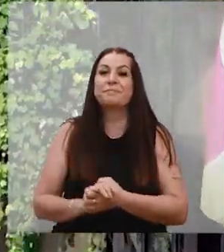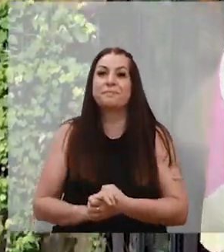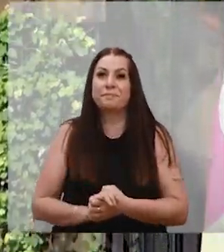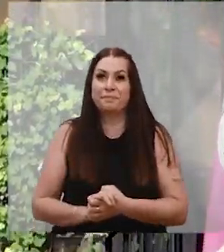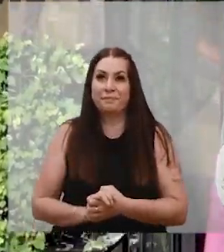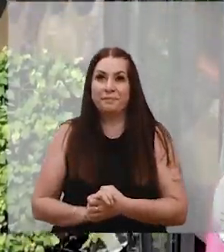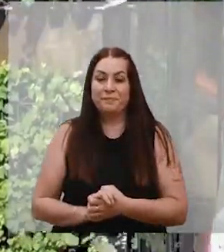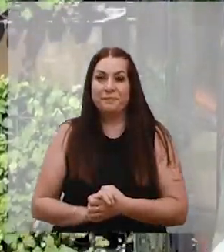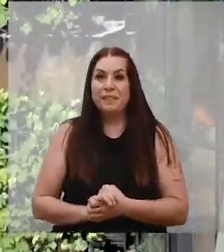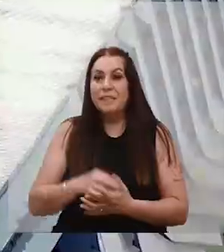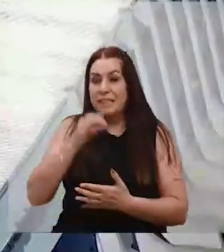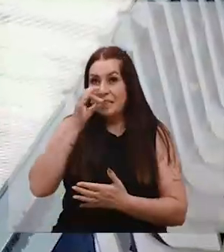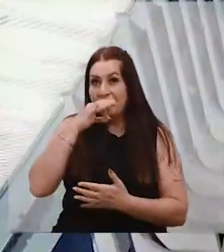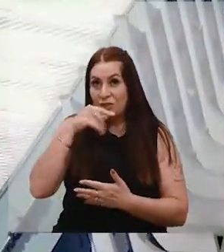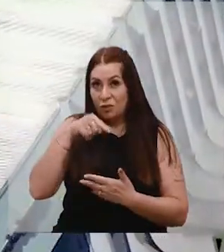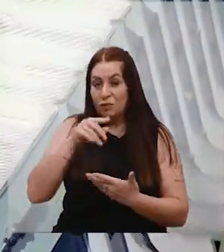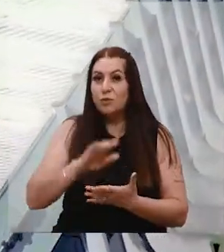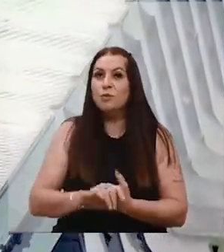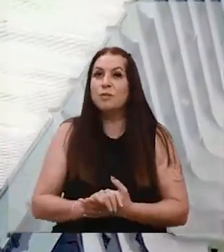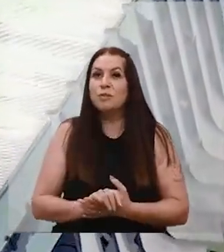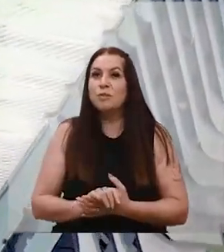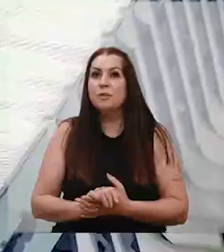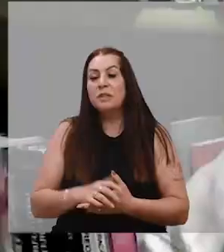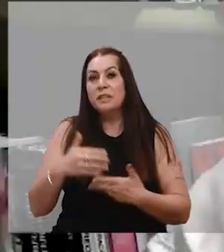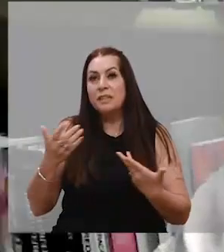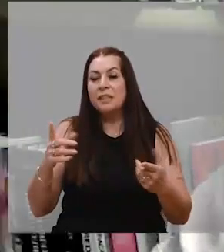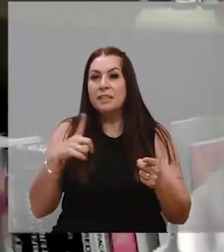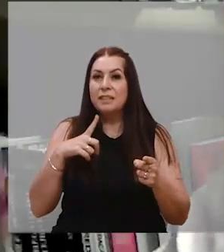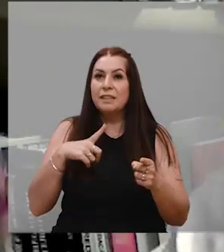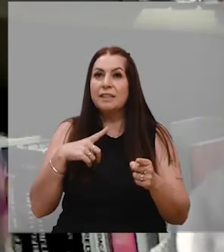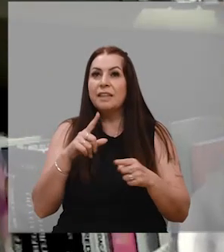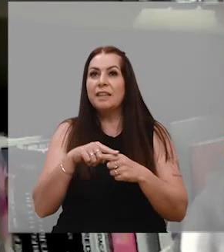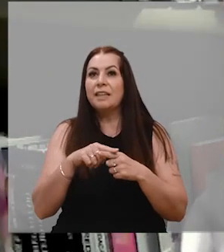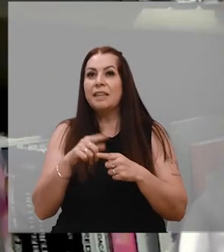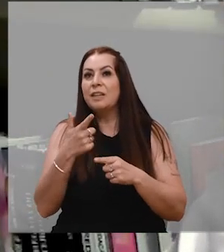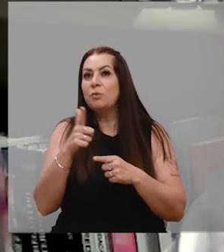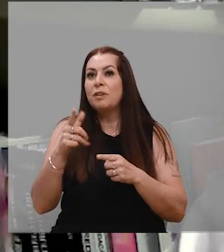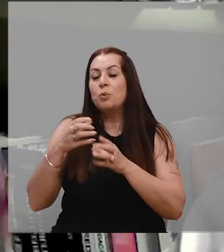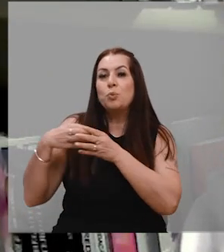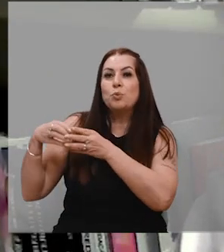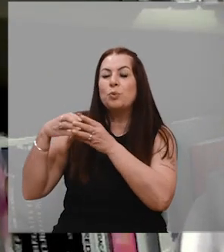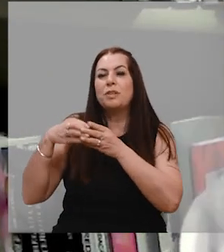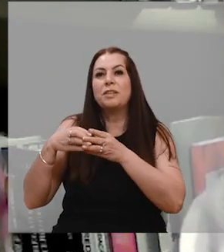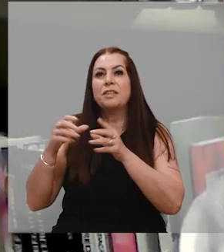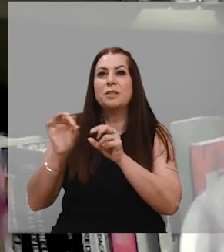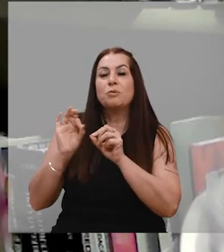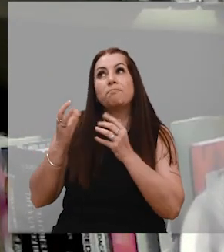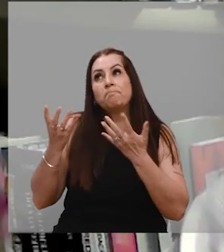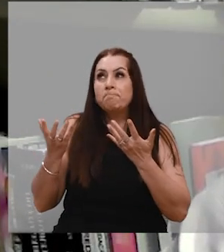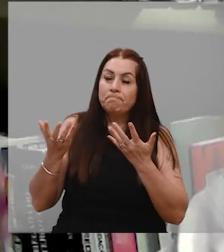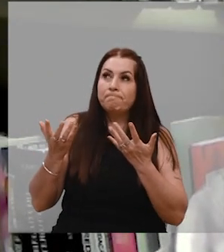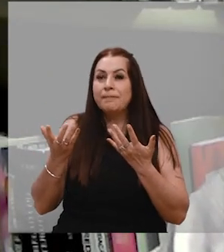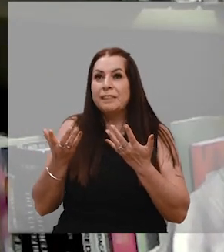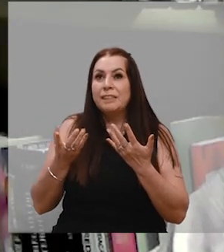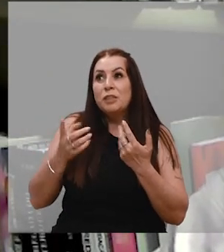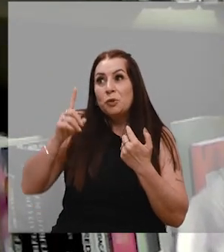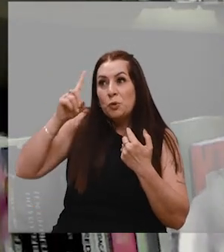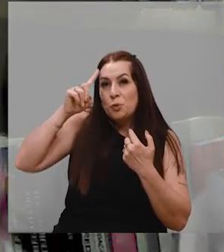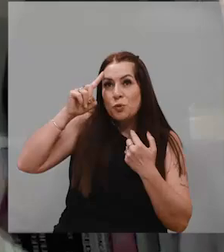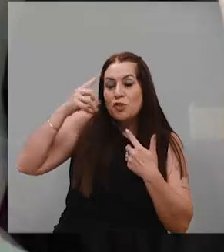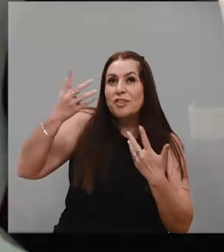Caxias do Sul que... apesar, né, ela não tem um turismo, podemos dizer assim, do dia a dia